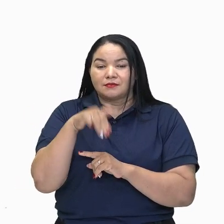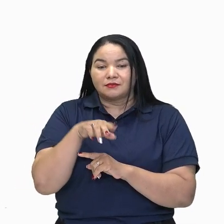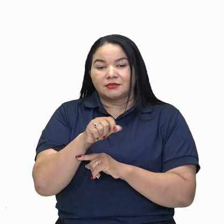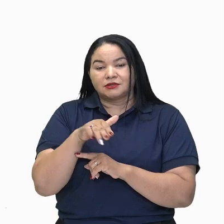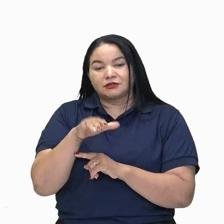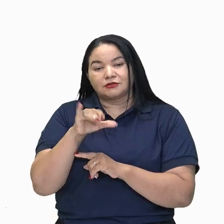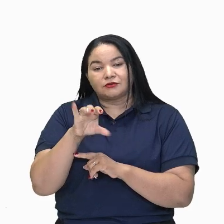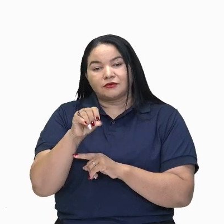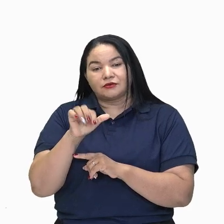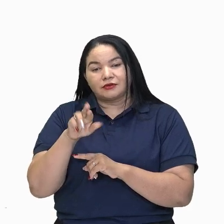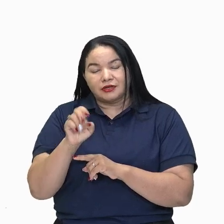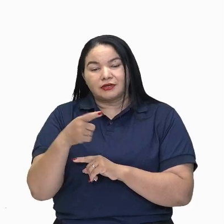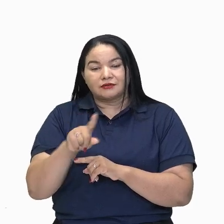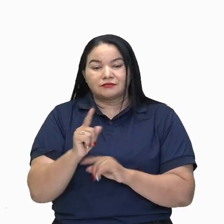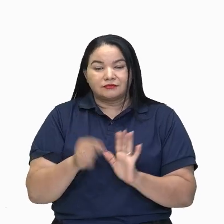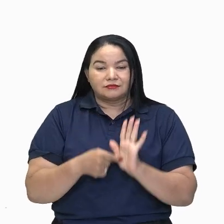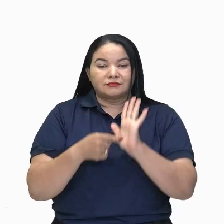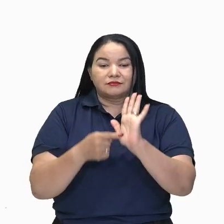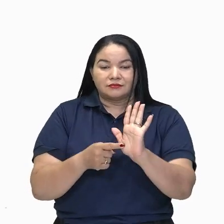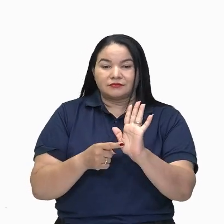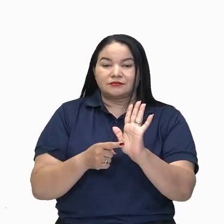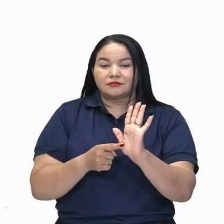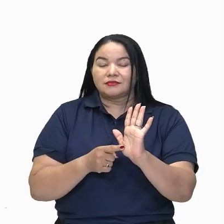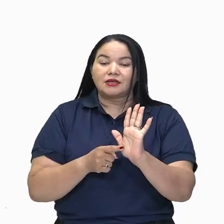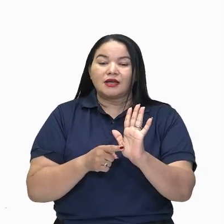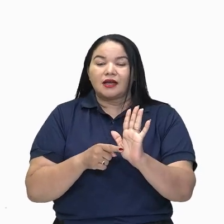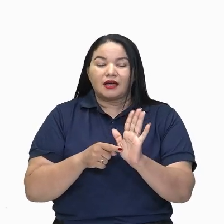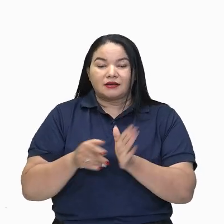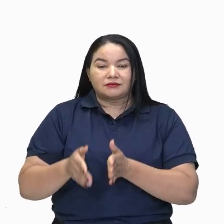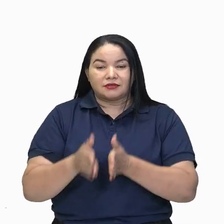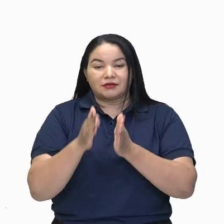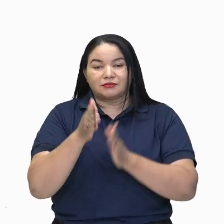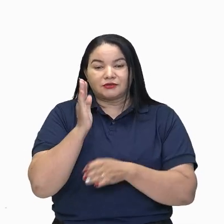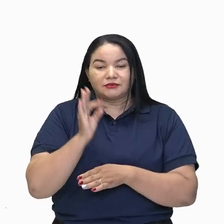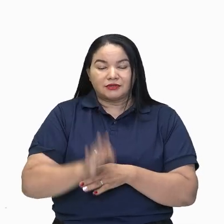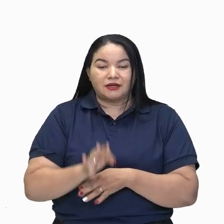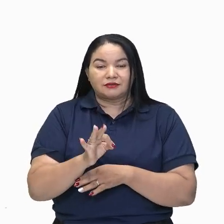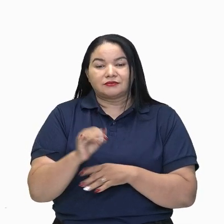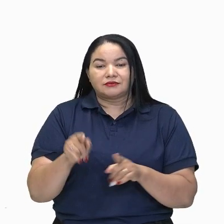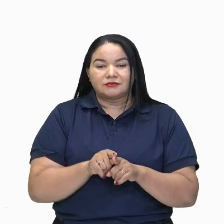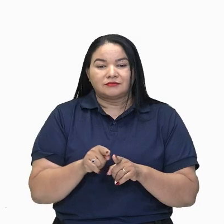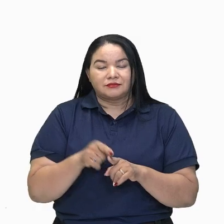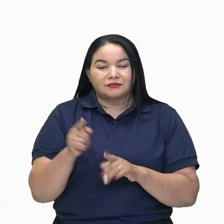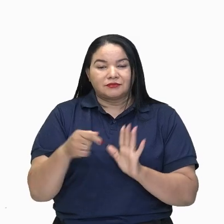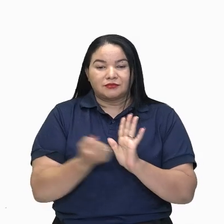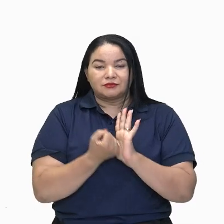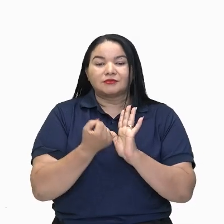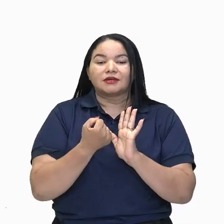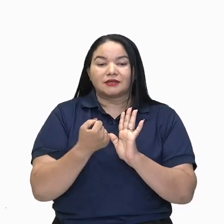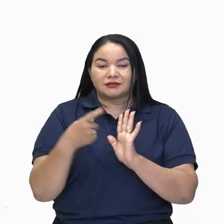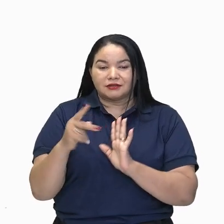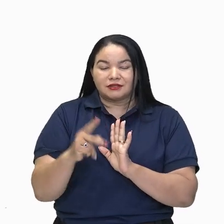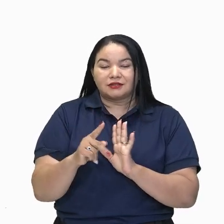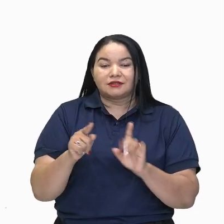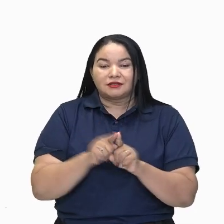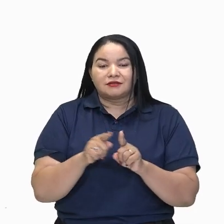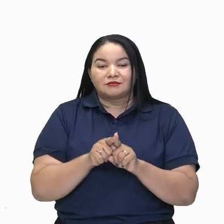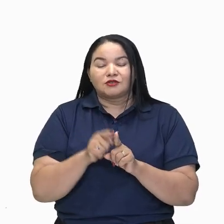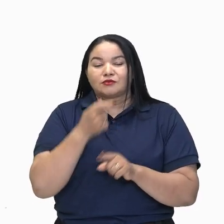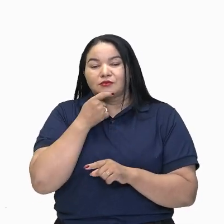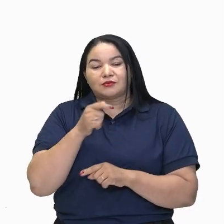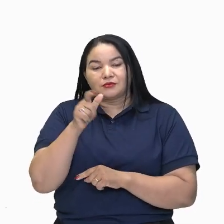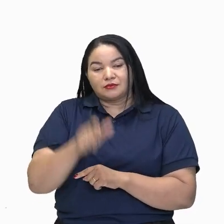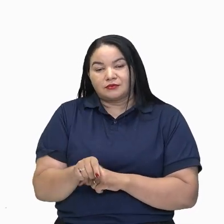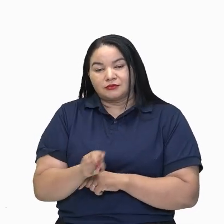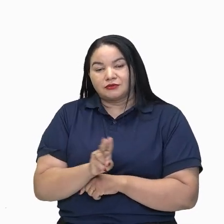um slogan, né? Manicoré no caminho certo, esse é o slogan dele. E depois tem o nome dele, Vote Professor Oliveira,